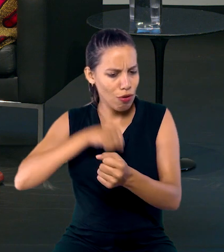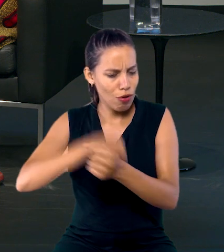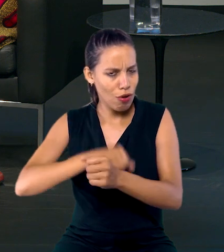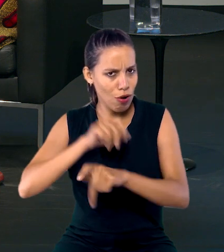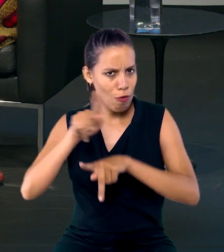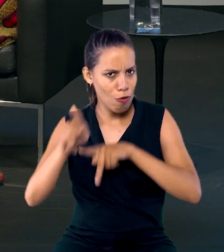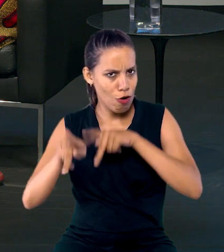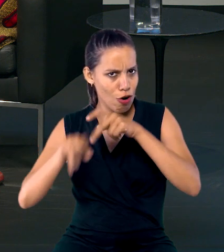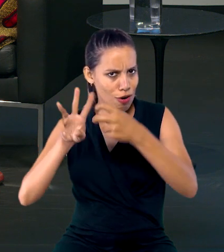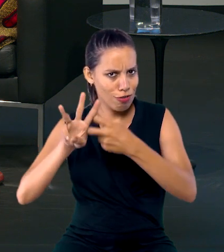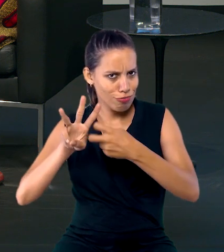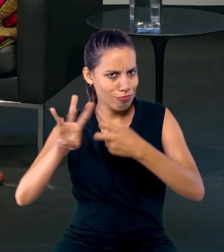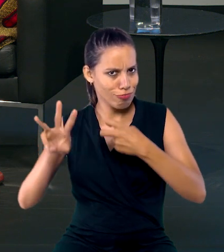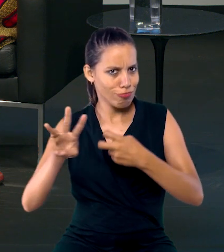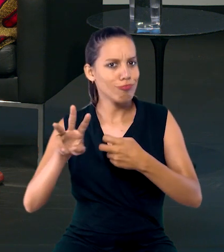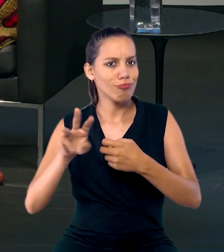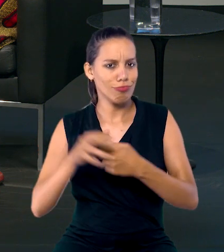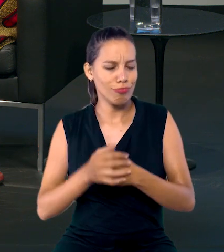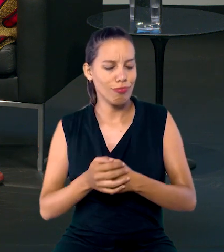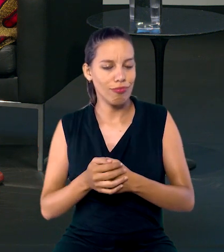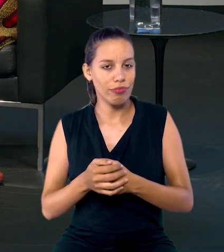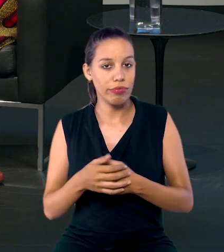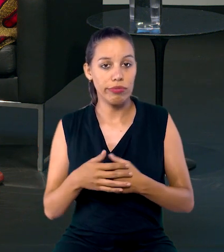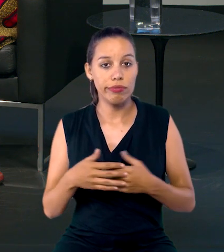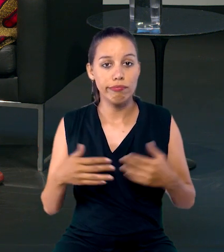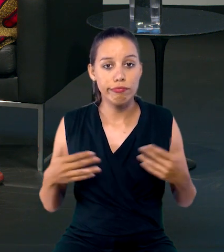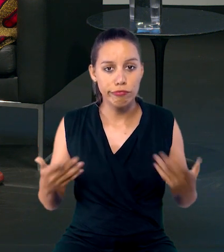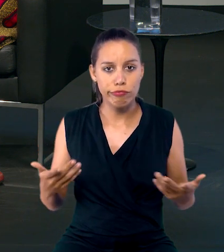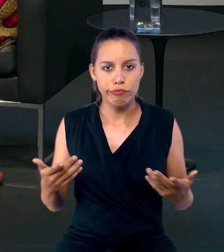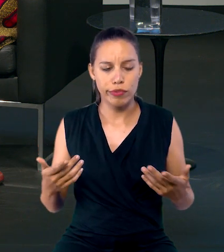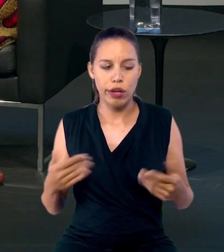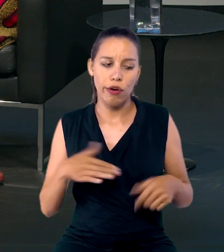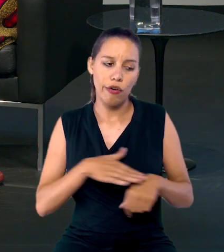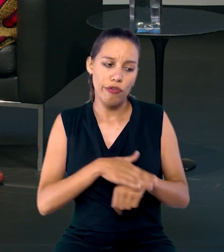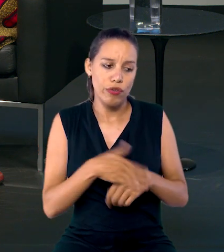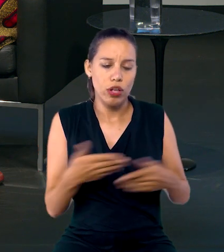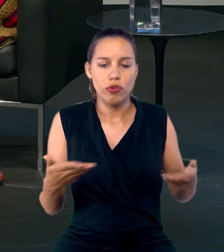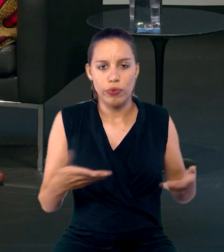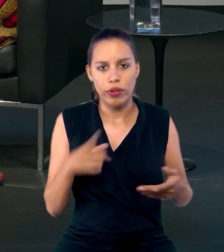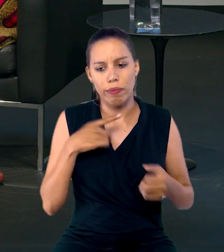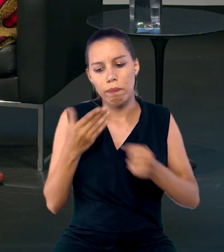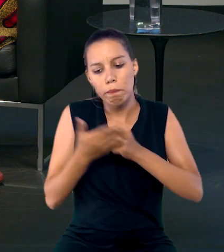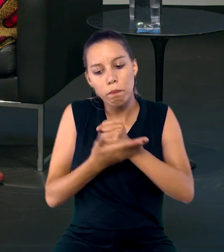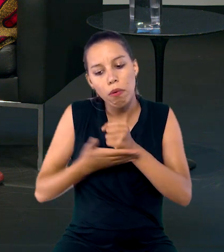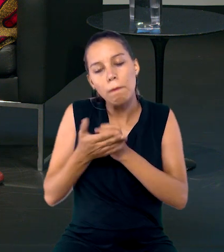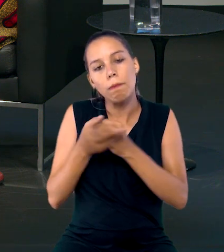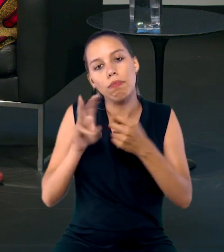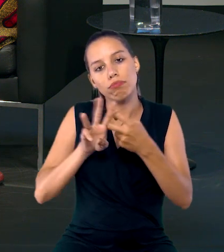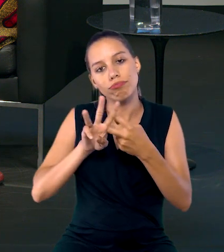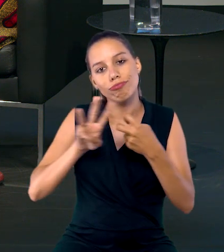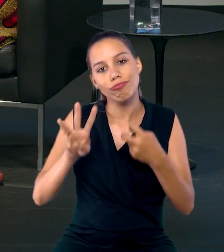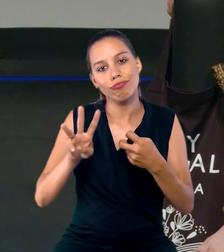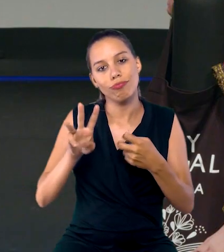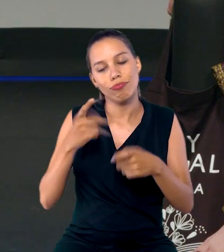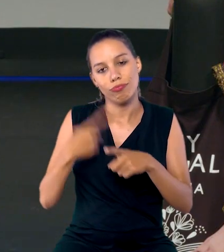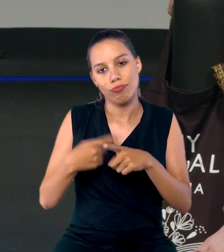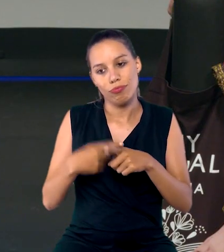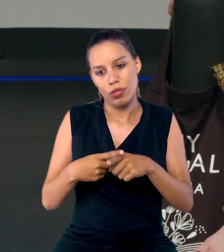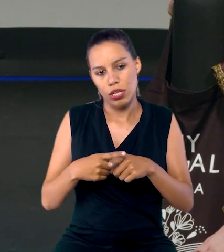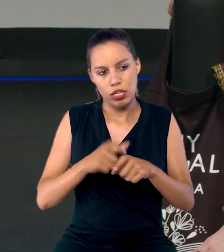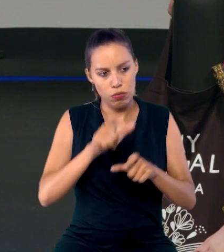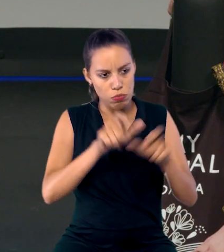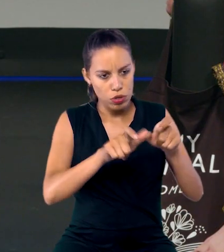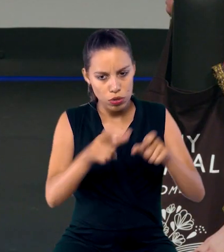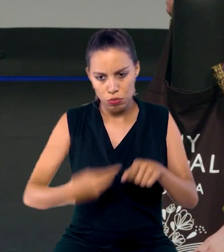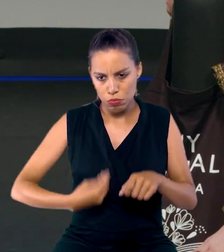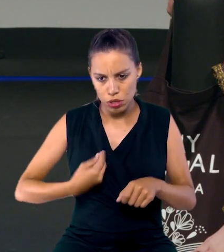Indígenas, e a nossa conversa aqui também passa, né, por essa raiz, por essa base. Nossos parentes que